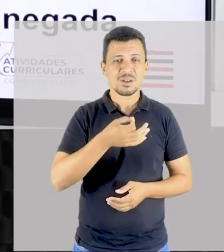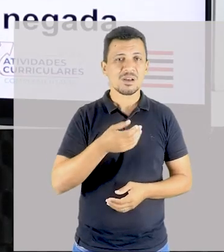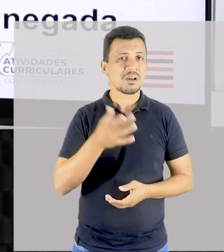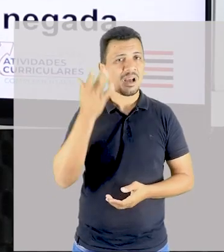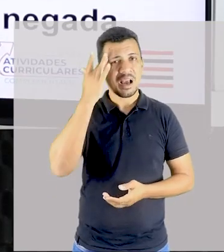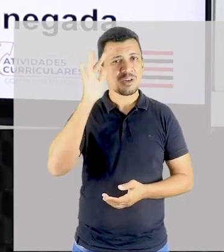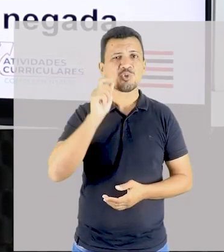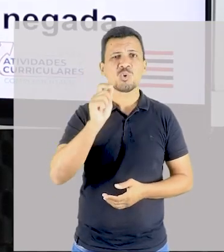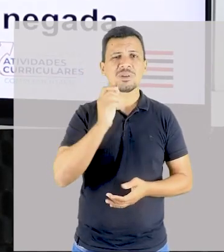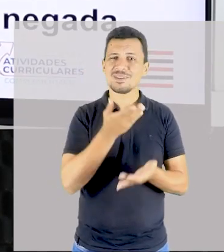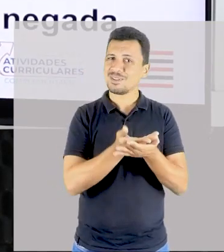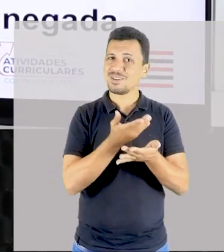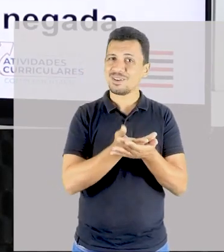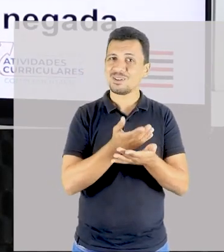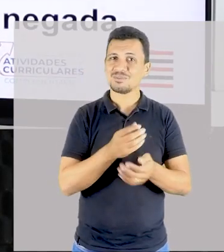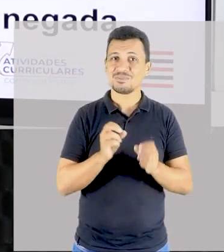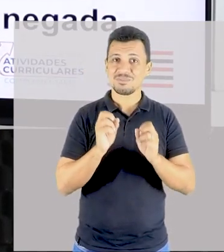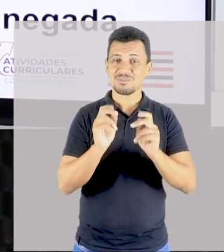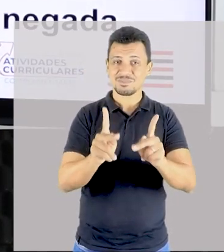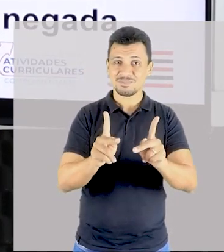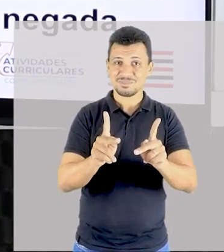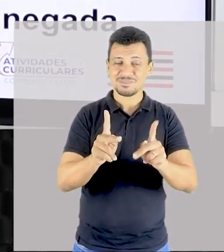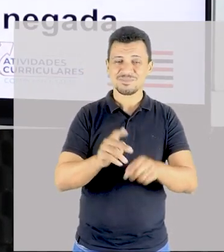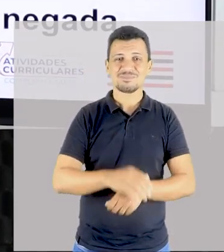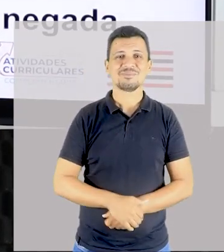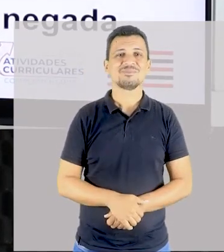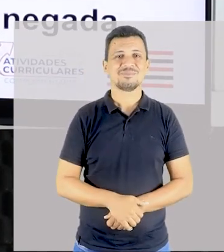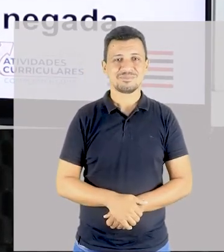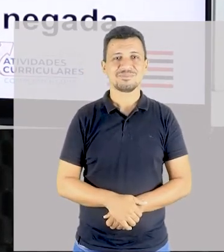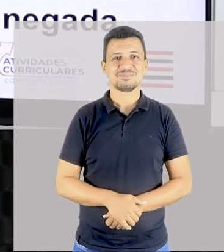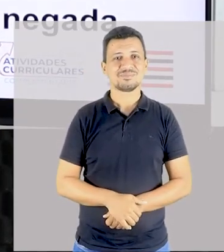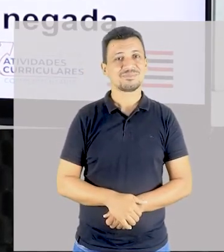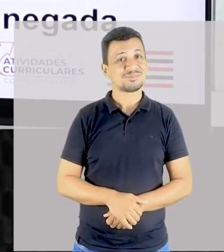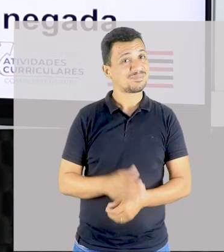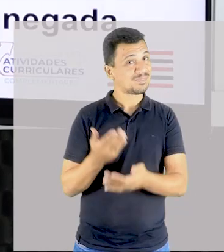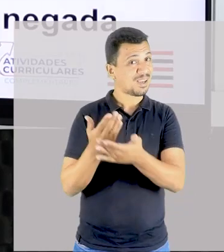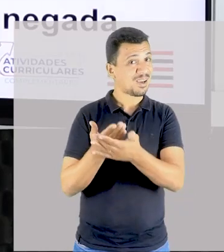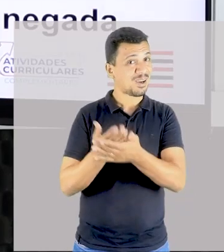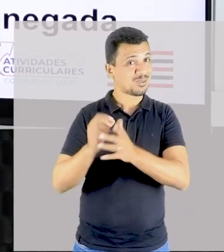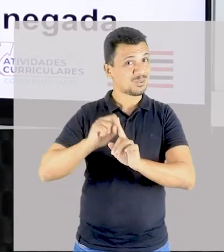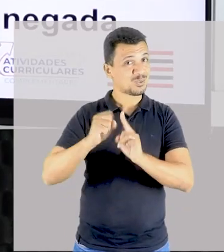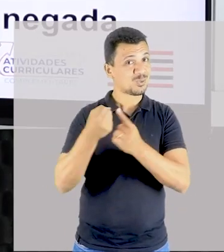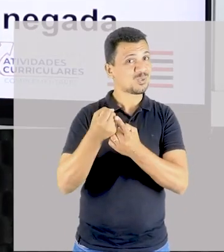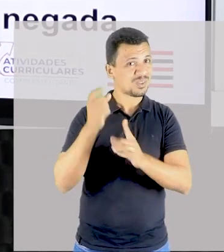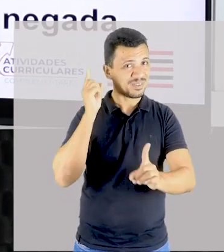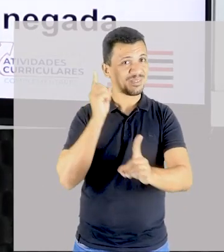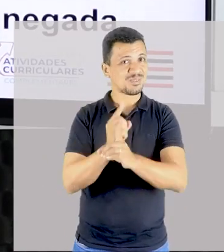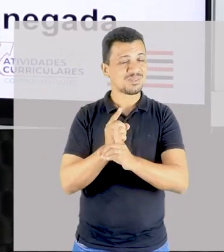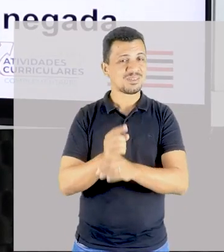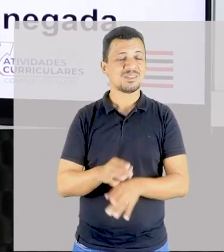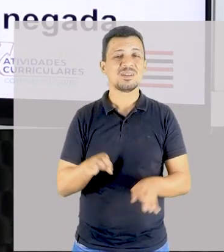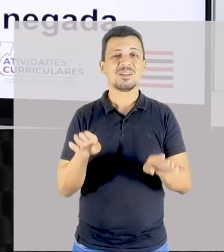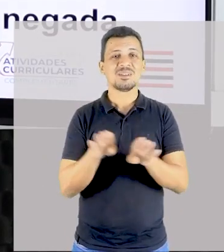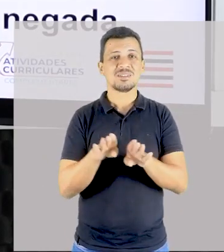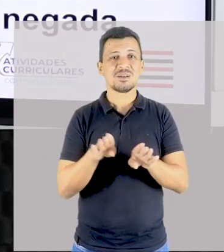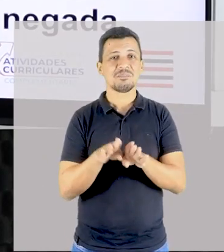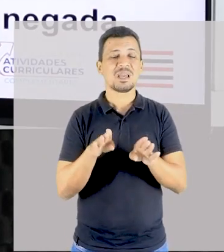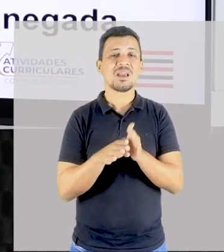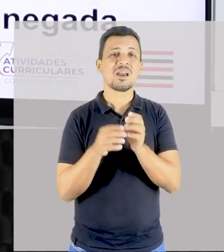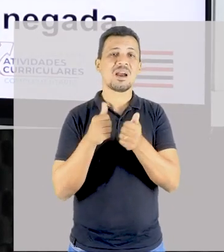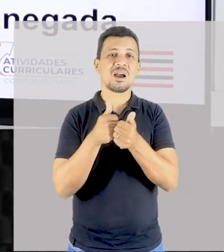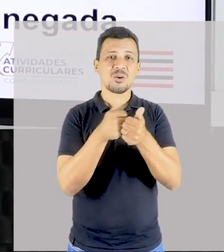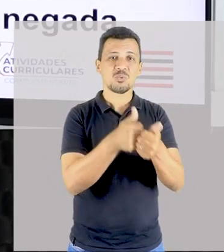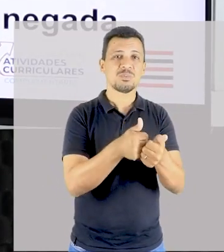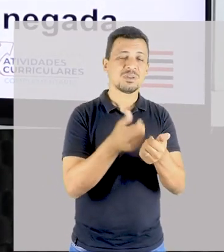você achou da aula de hoje tá beleza então é isso a gente se vê numa próxima aula de Sociologia não esqueçam também de acompanhar